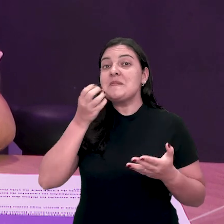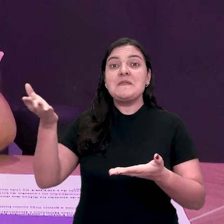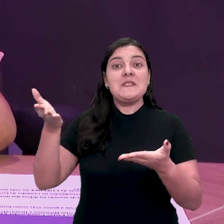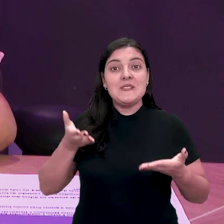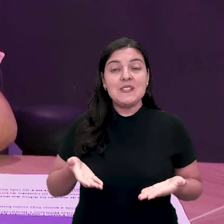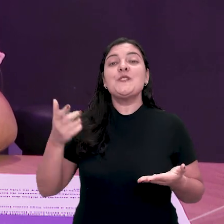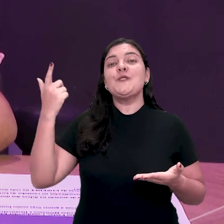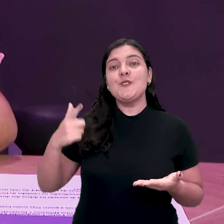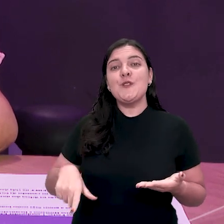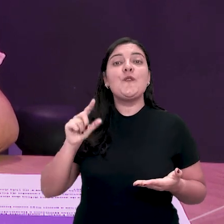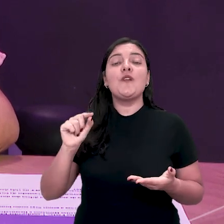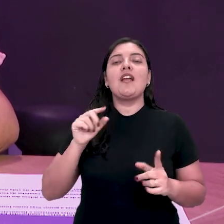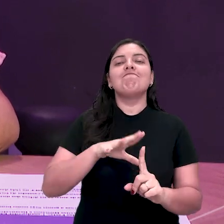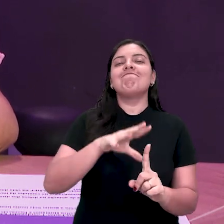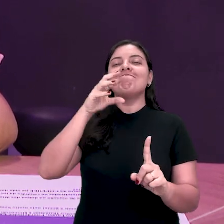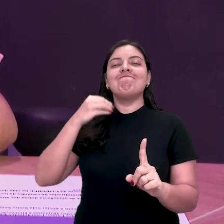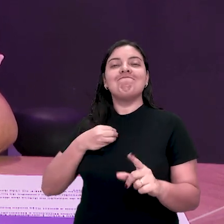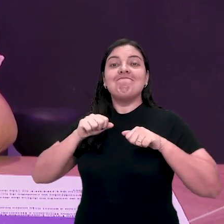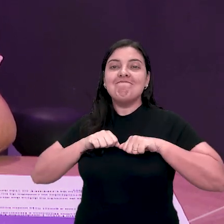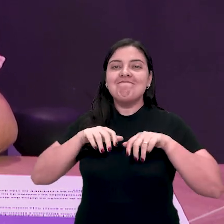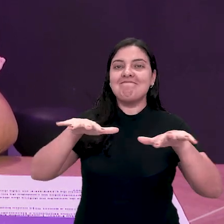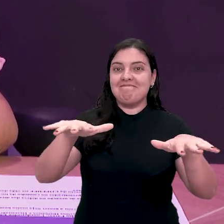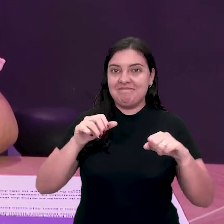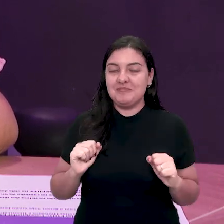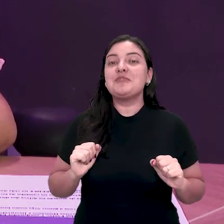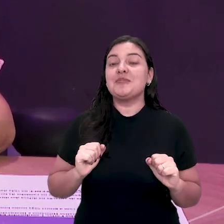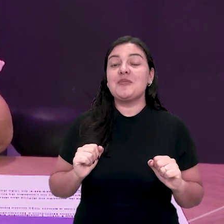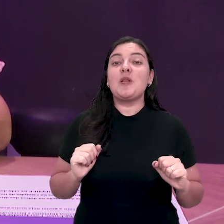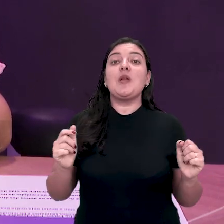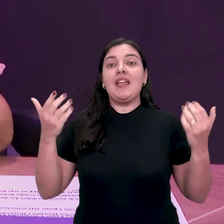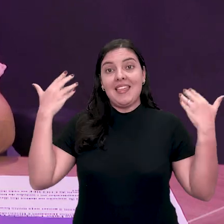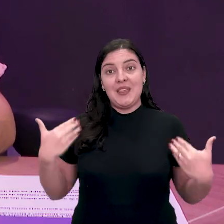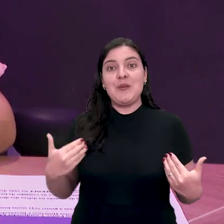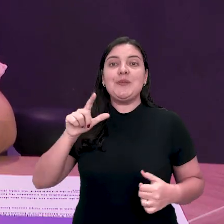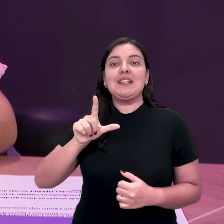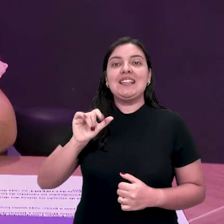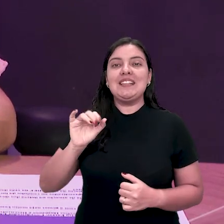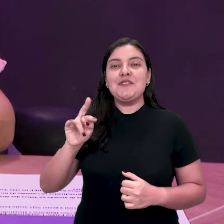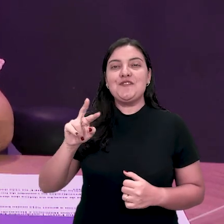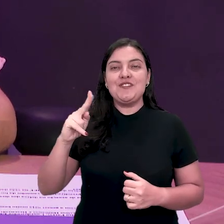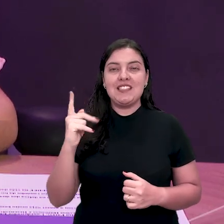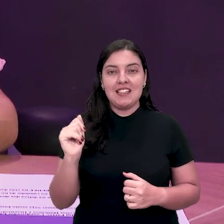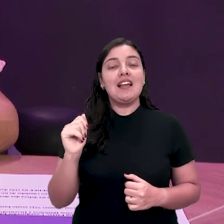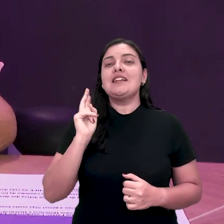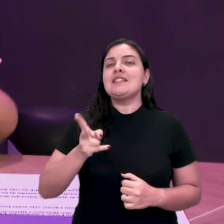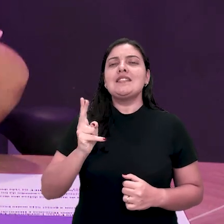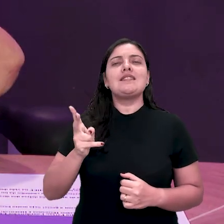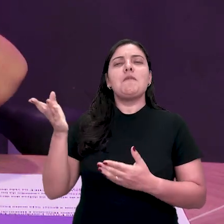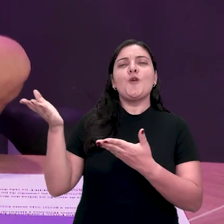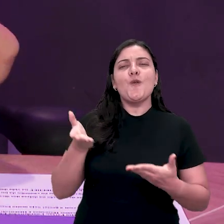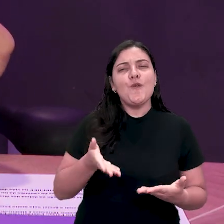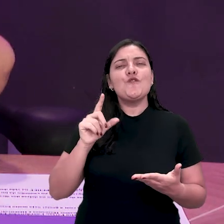Seja muito bem-vindo a mais um episódio do nosso podcast Pode Inspirar. Eu sou a Livinha Vasconcelos e a cada episódio